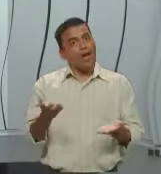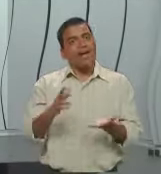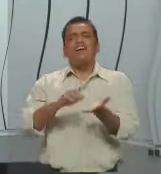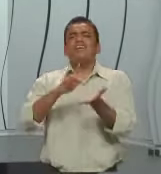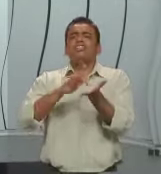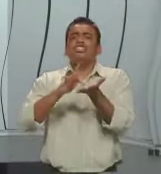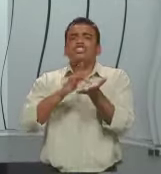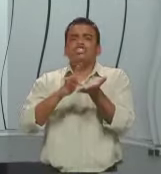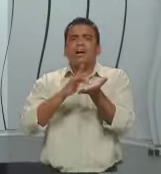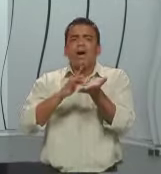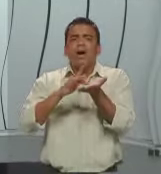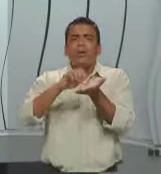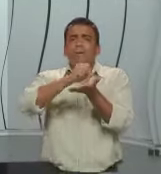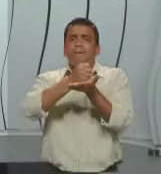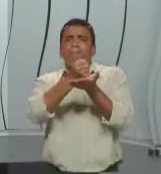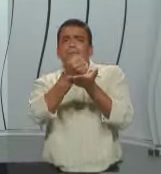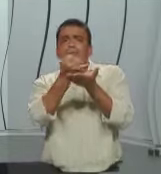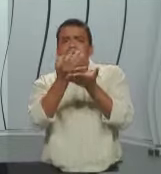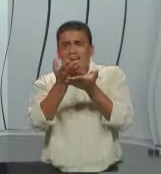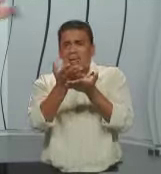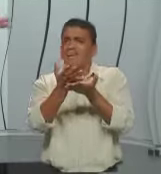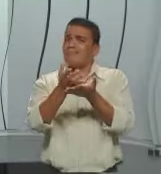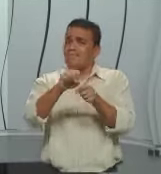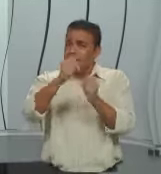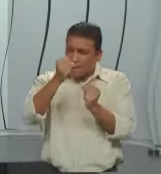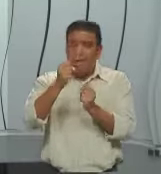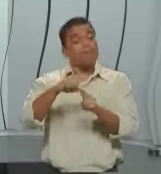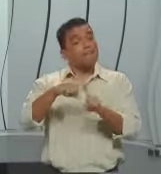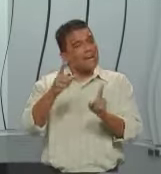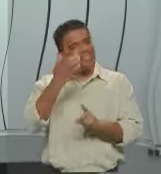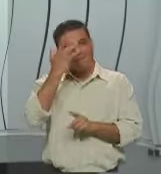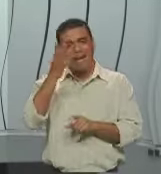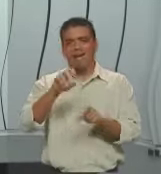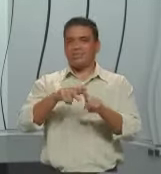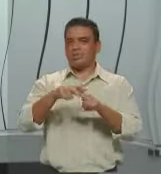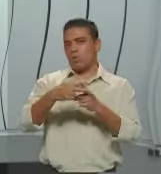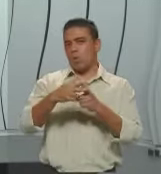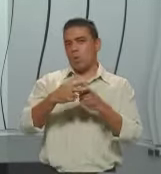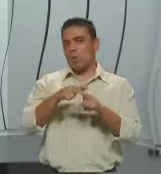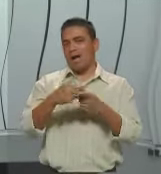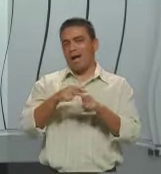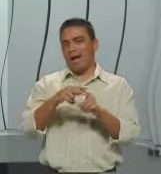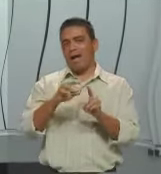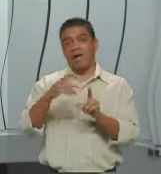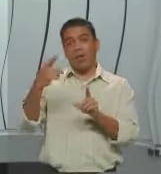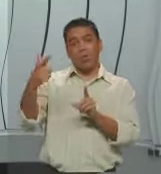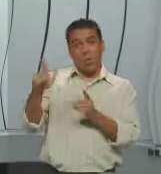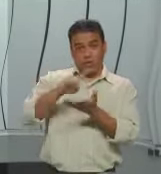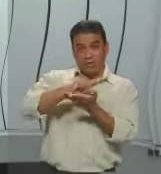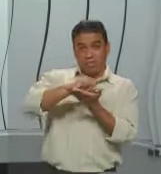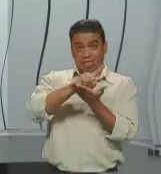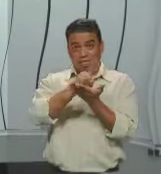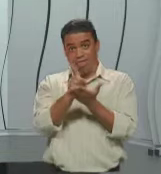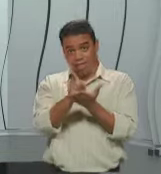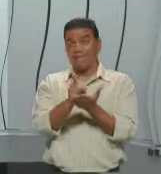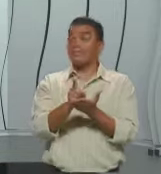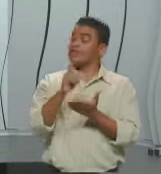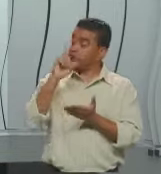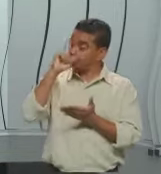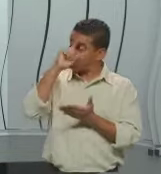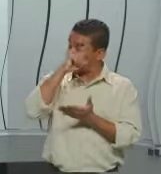ele vai pifar, mas é mais fácil de arrumar e não é tão caro quanto um multímetro ou um amperímetro analógico. Hoje você